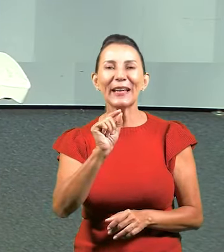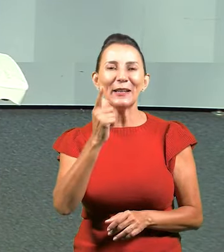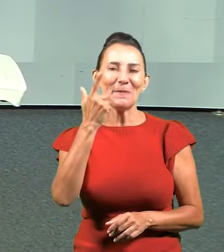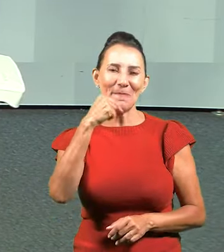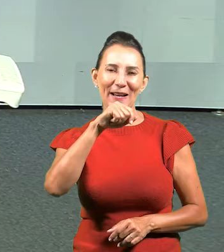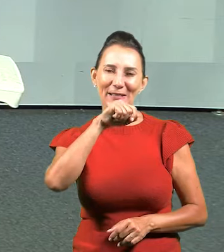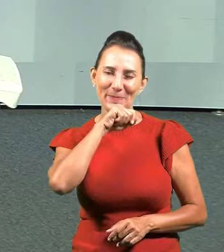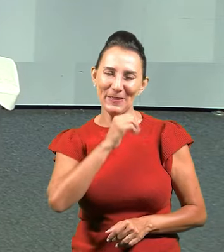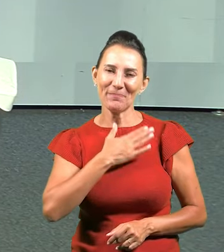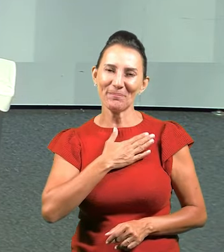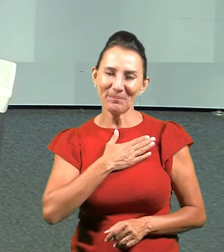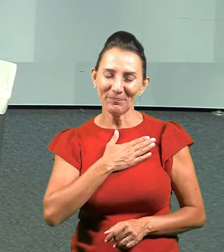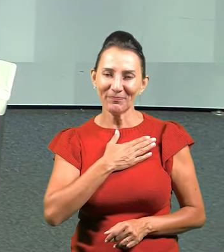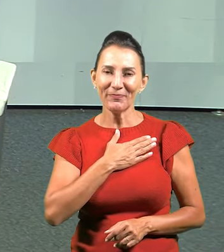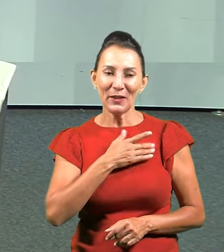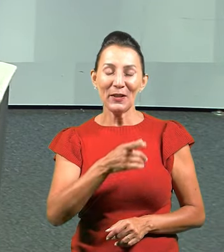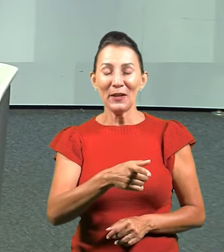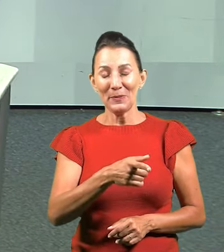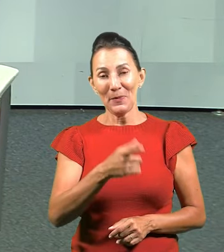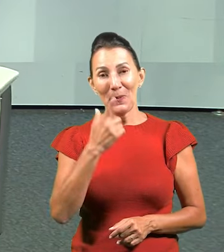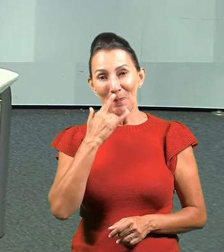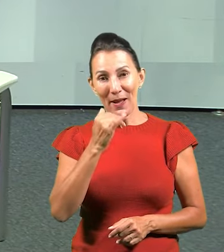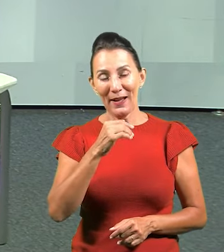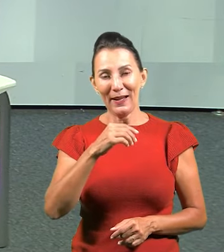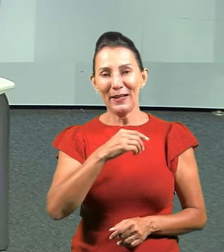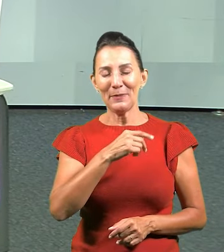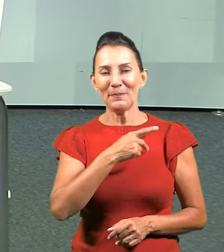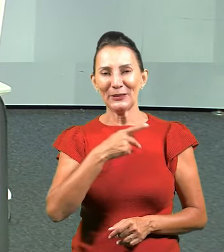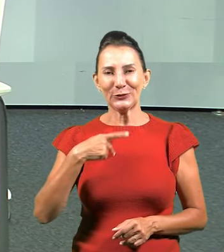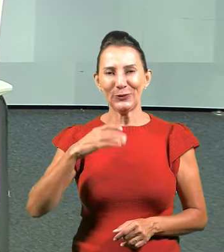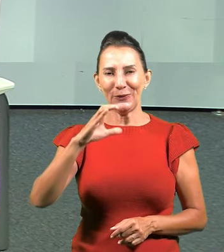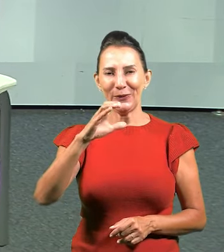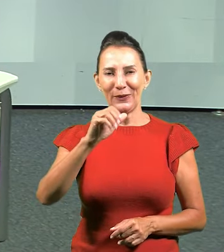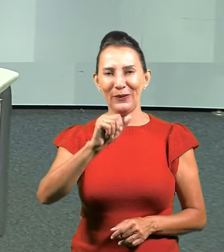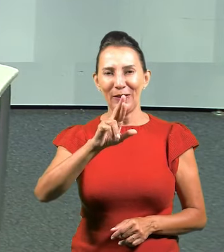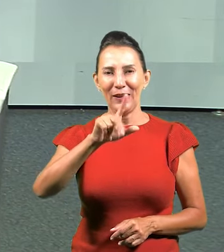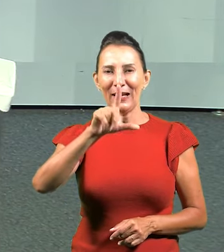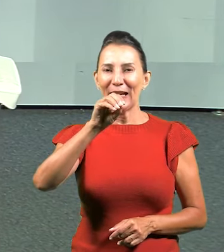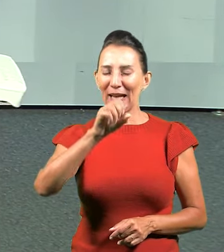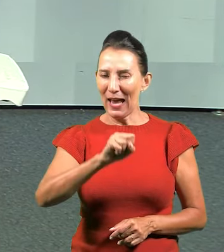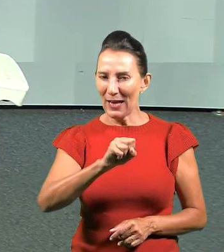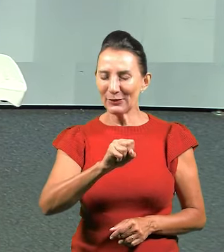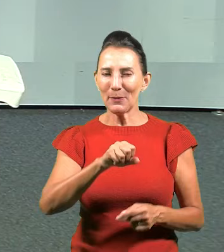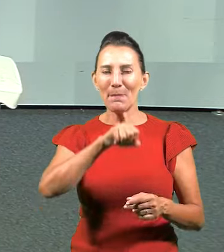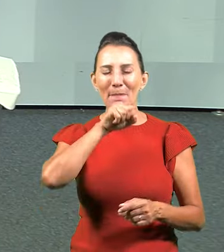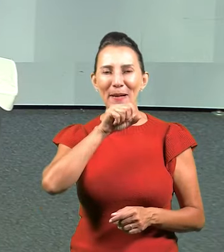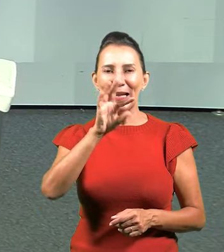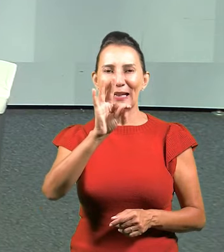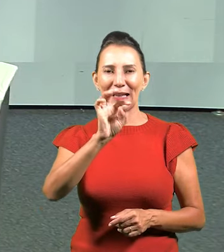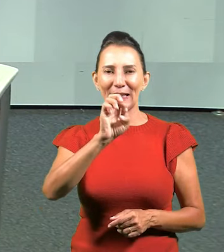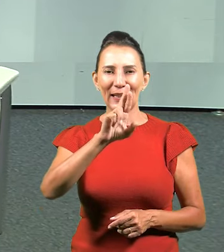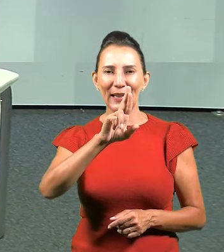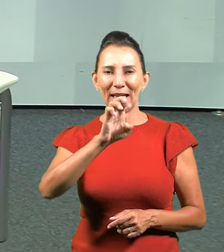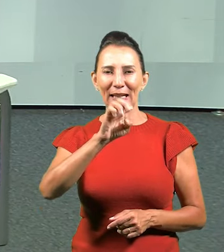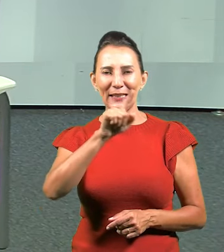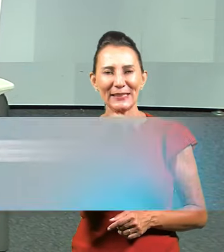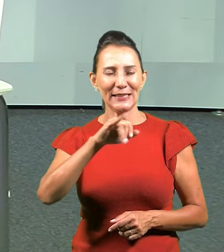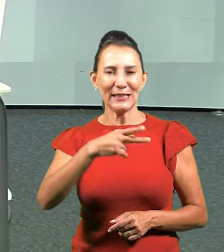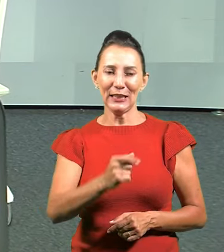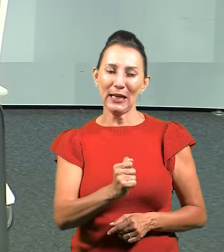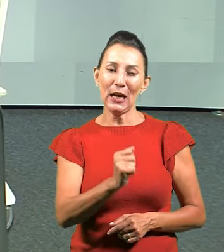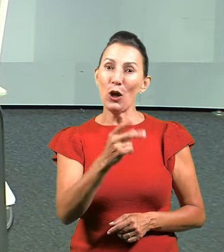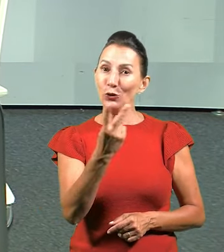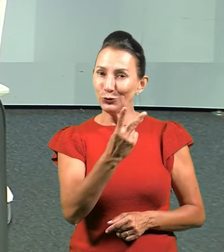os meus pais. Eu sou filha do pastor Carlos Márcio, major, e da Terezinha. Eles já são membros da igreja há 30